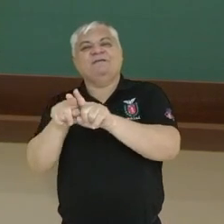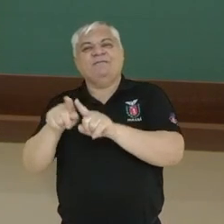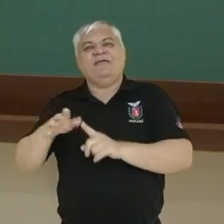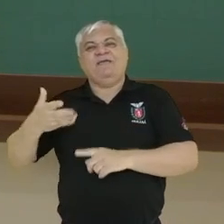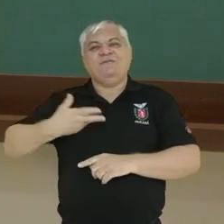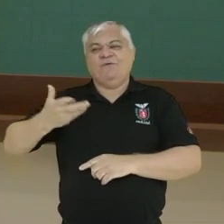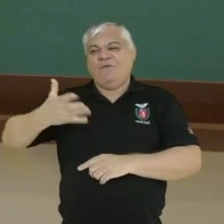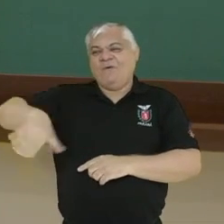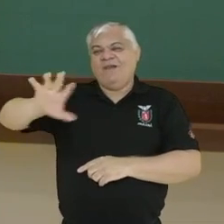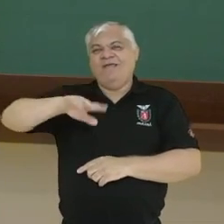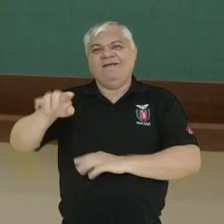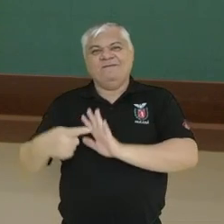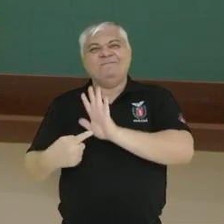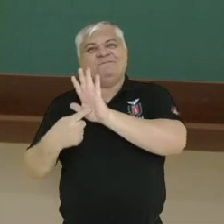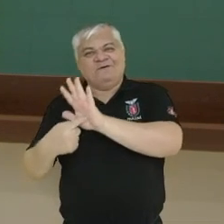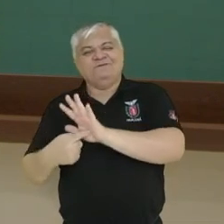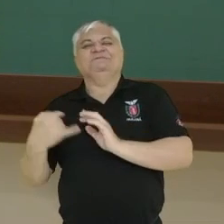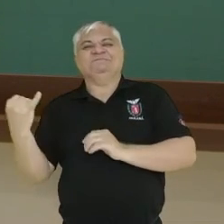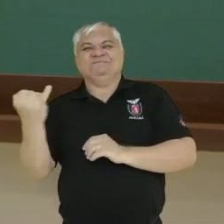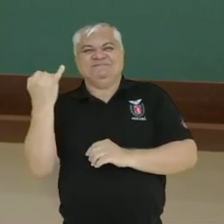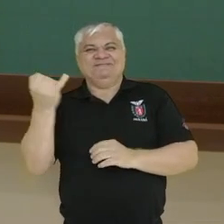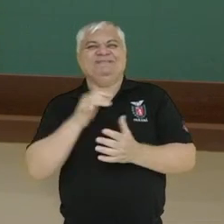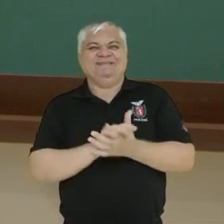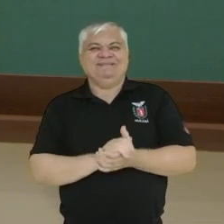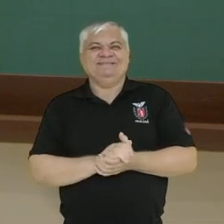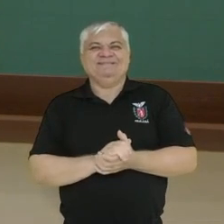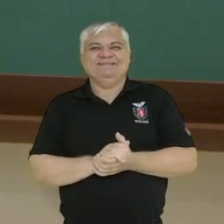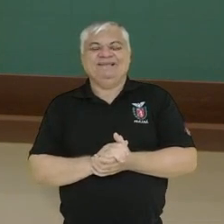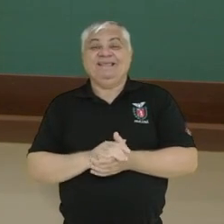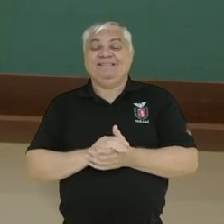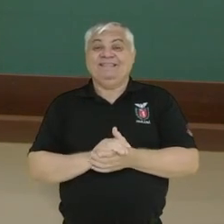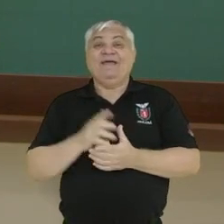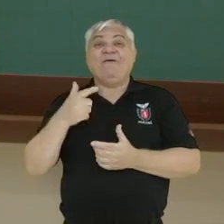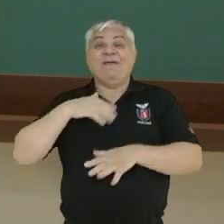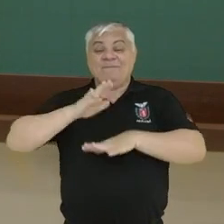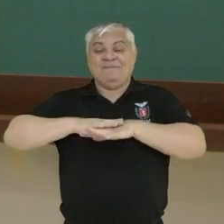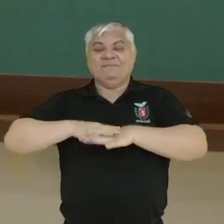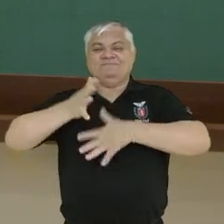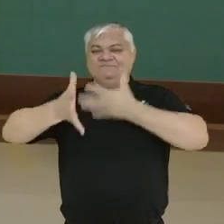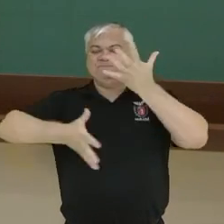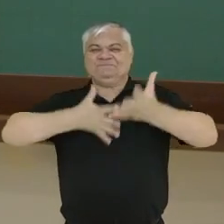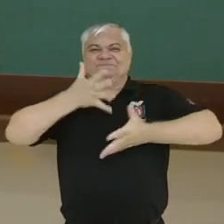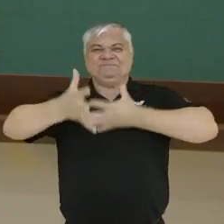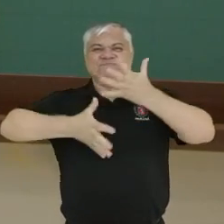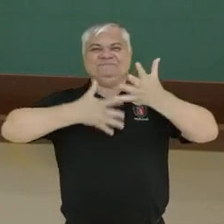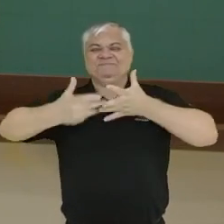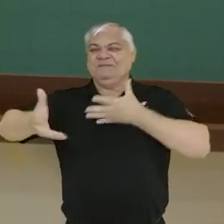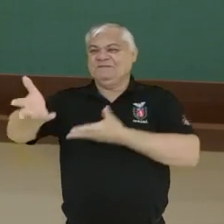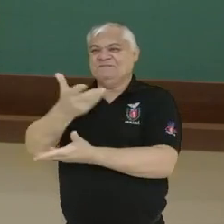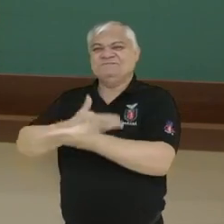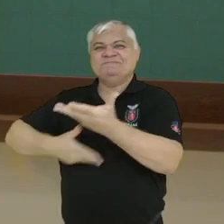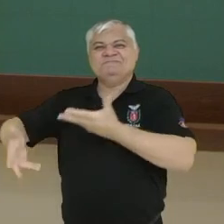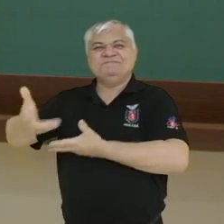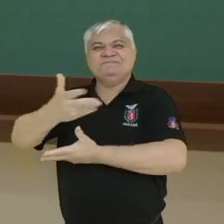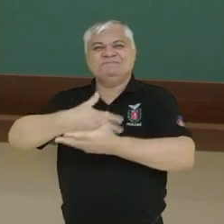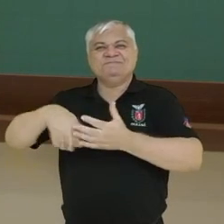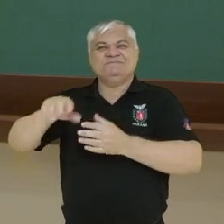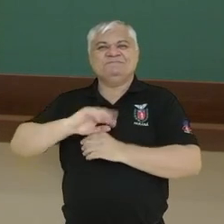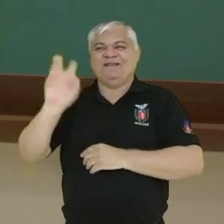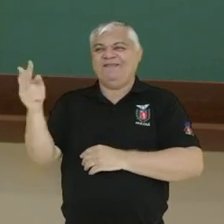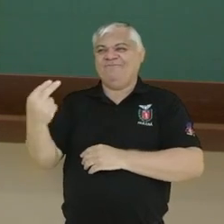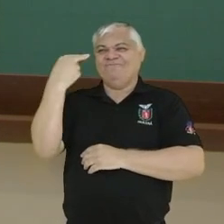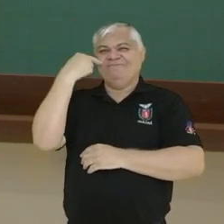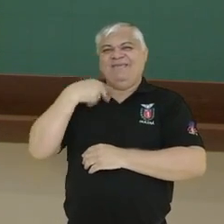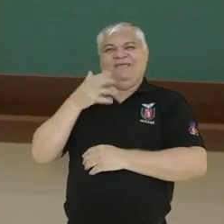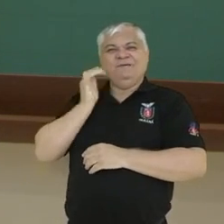seus colegas. Isso é bem importante, né? Os textos são feitos para serem compartilhados, socializados.